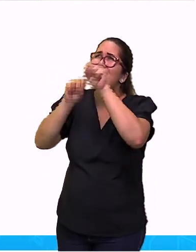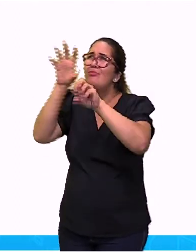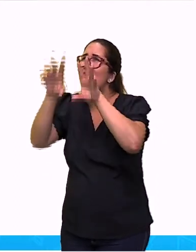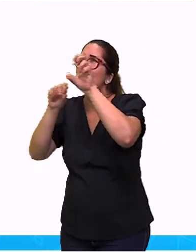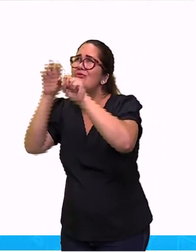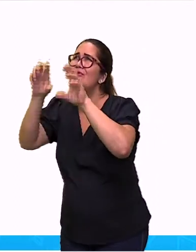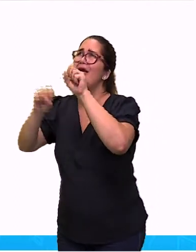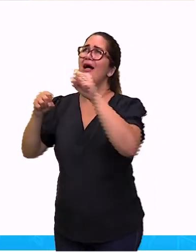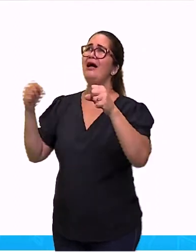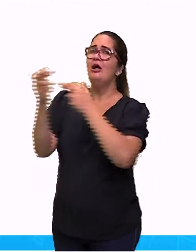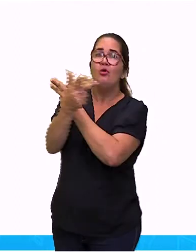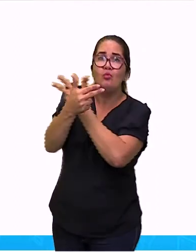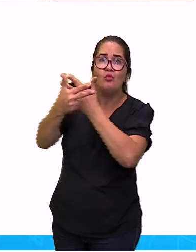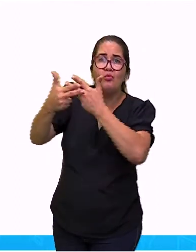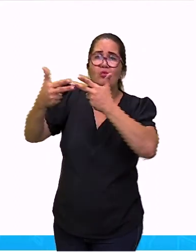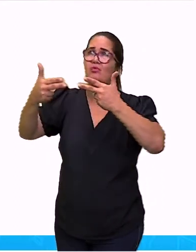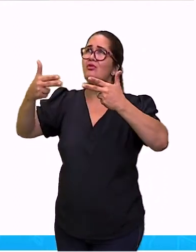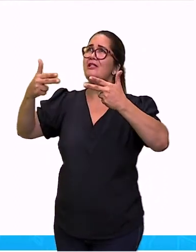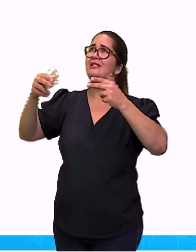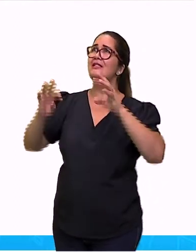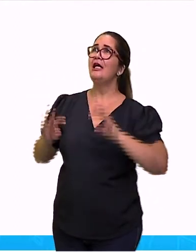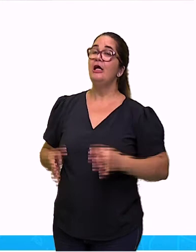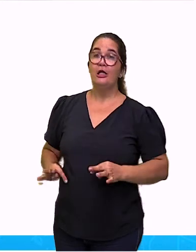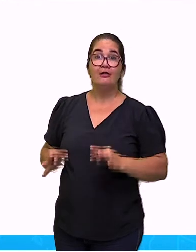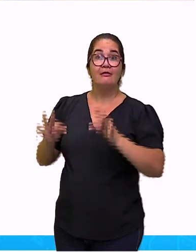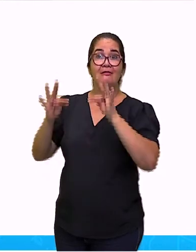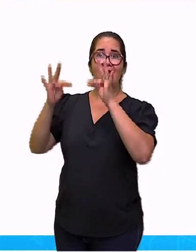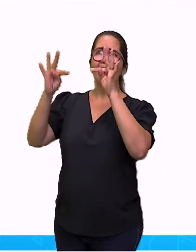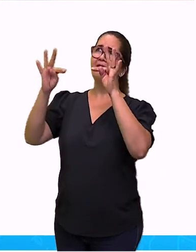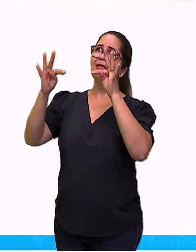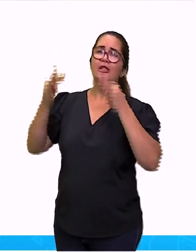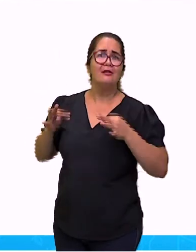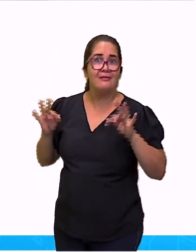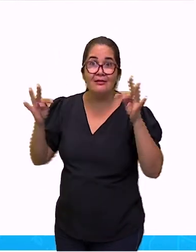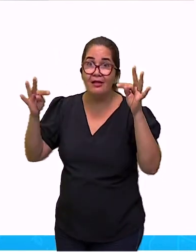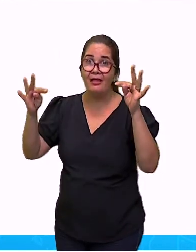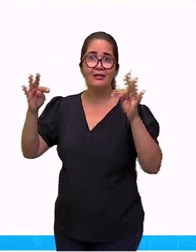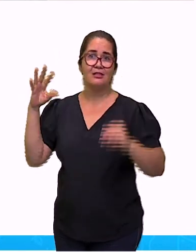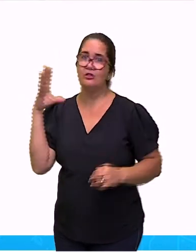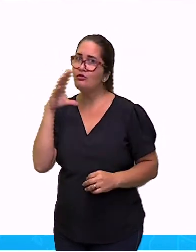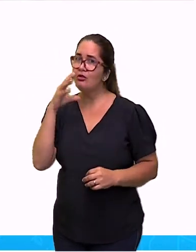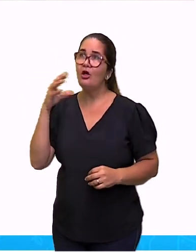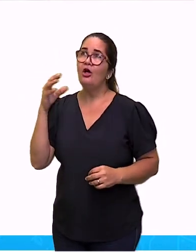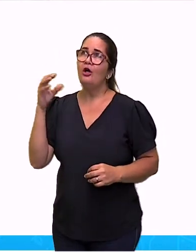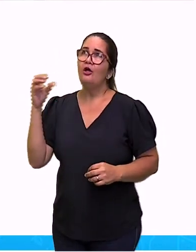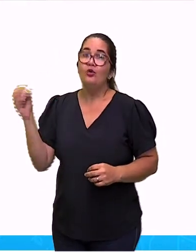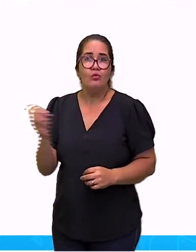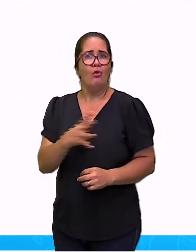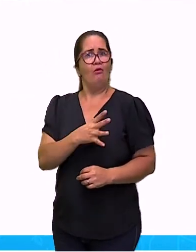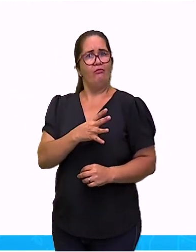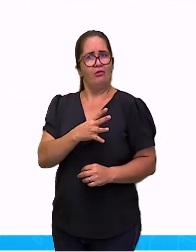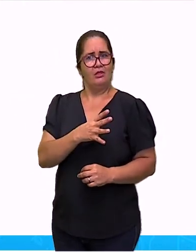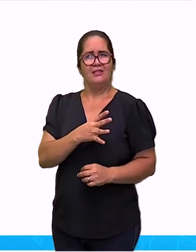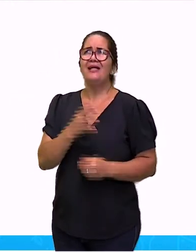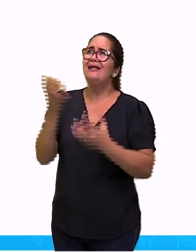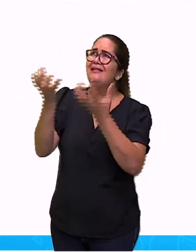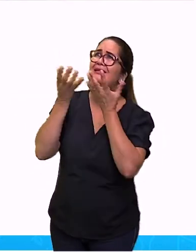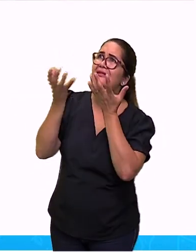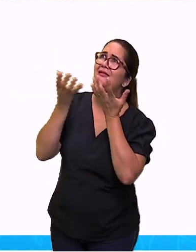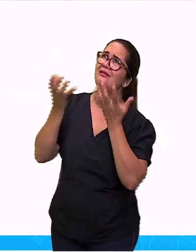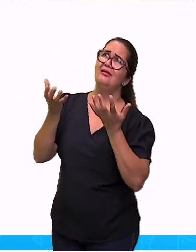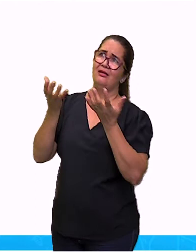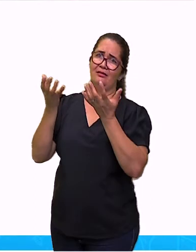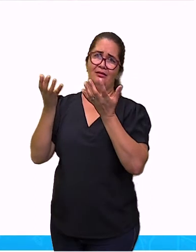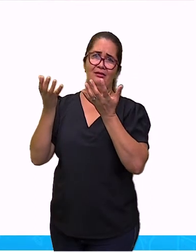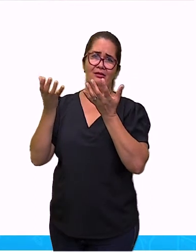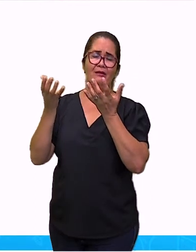inovação constante, né? Ele queria essa inovação para suas técnicas. E ele desconhecia estágios de decadência. O